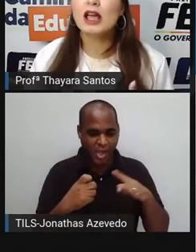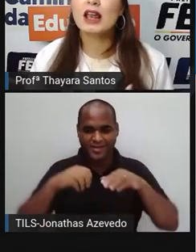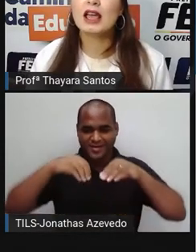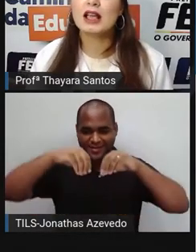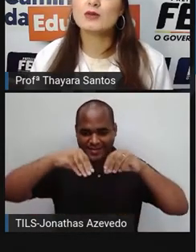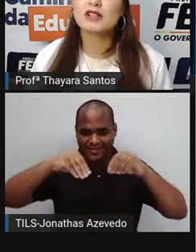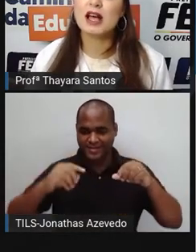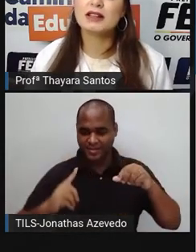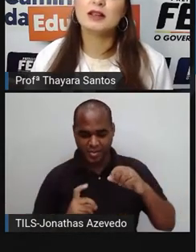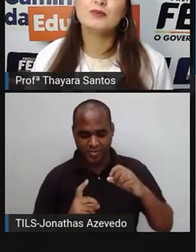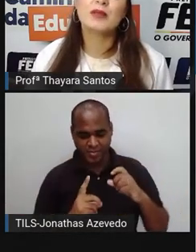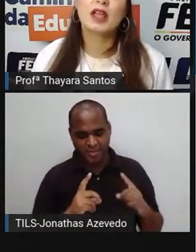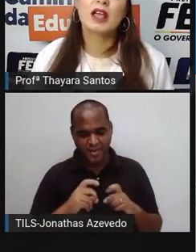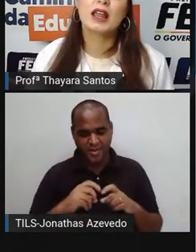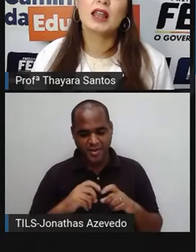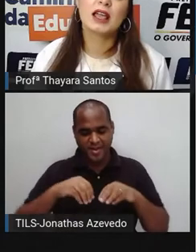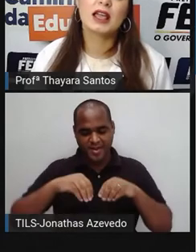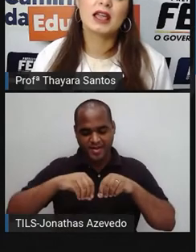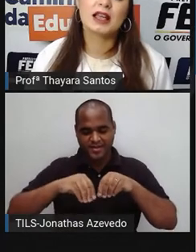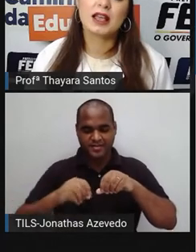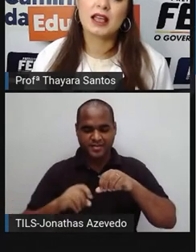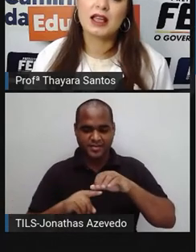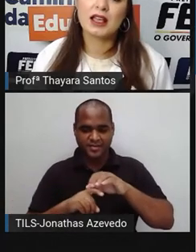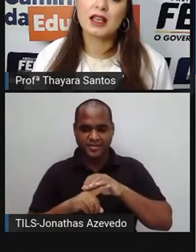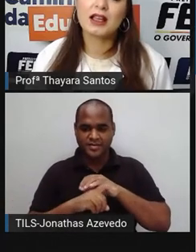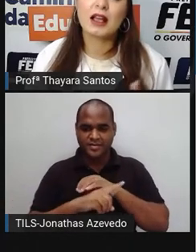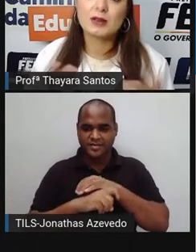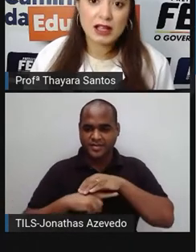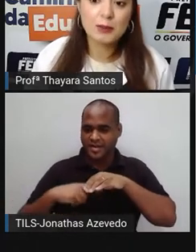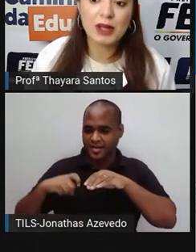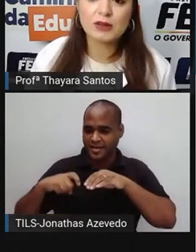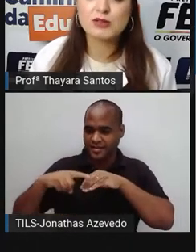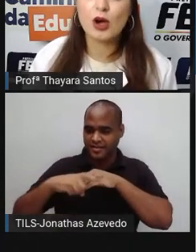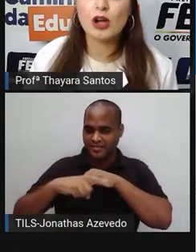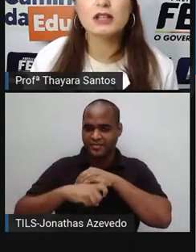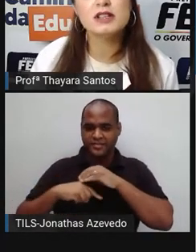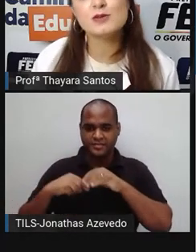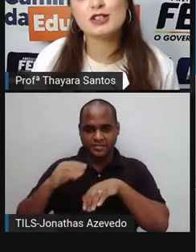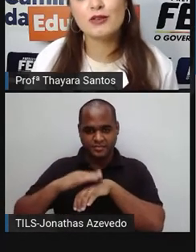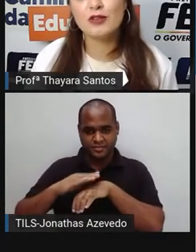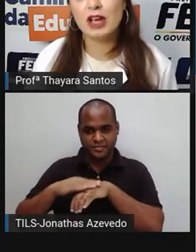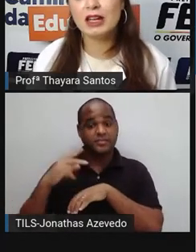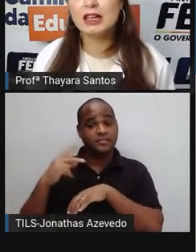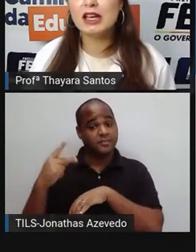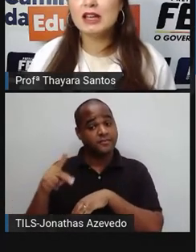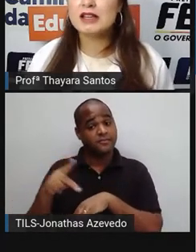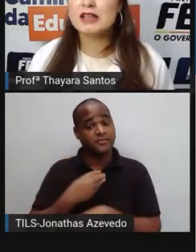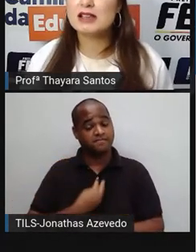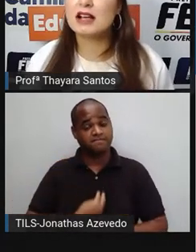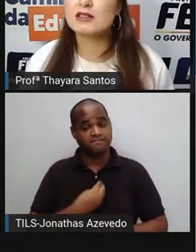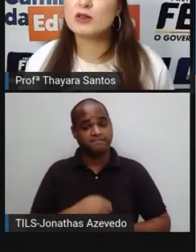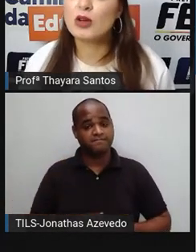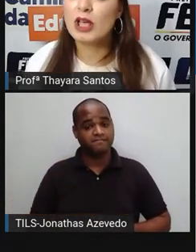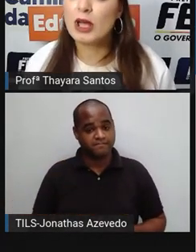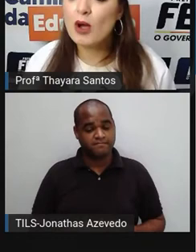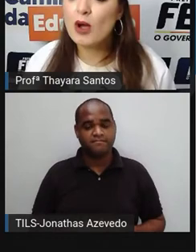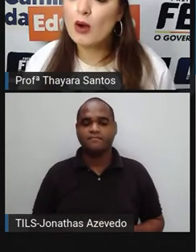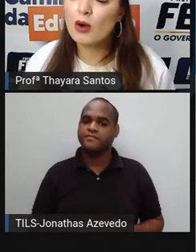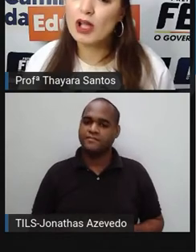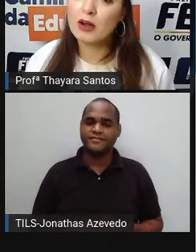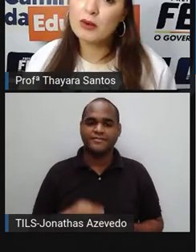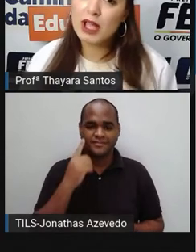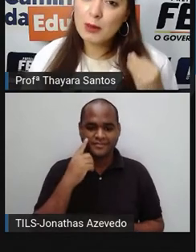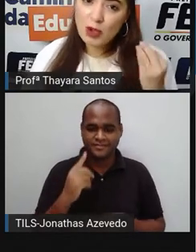do solo ela é causada ela é causada pelos organismos que vivem ali nesse caso eu coloquei